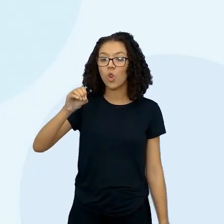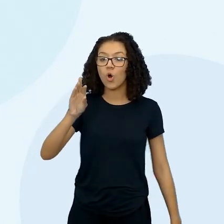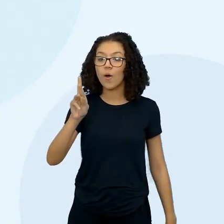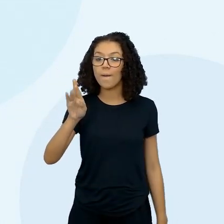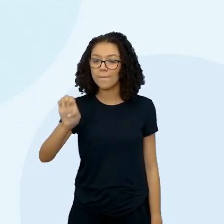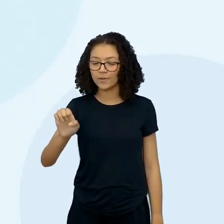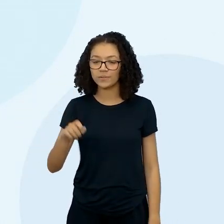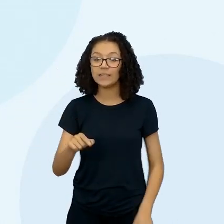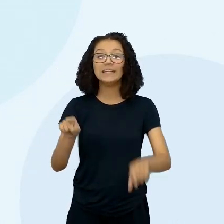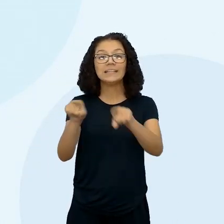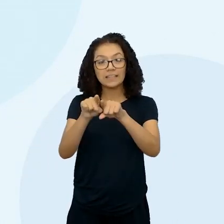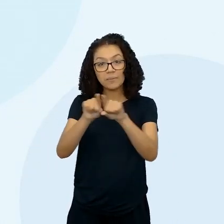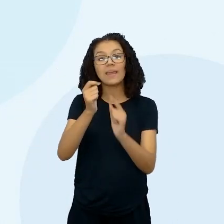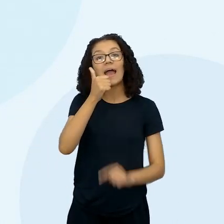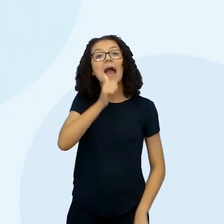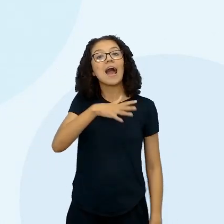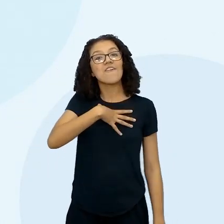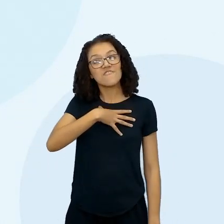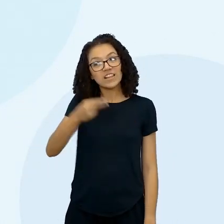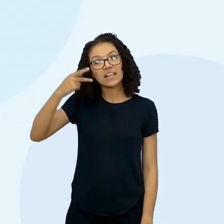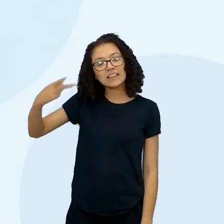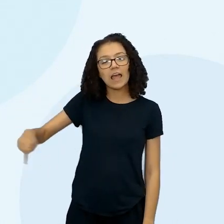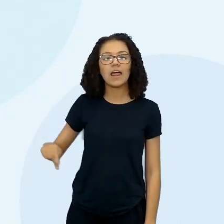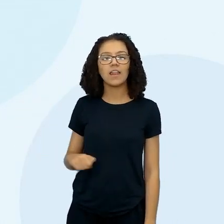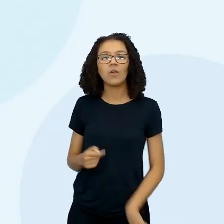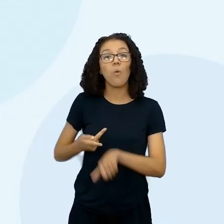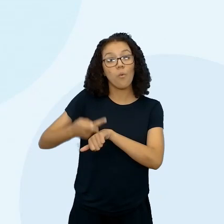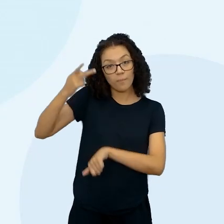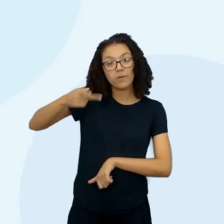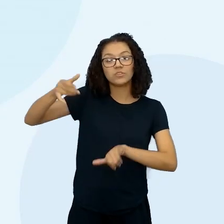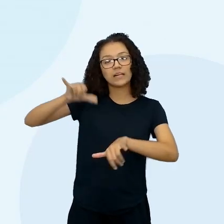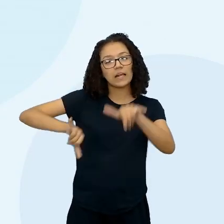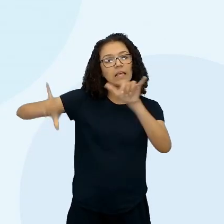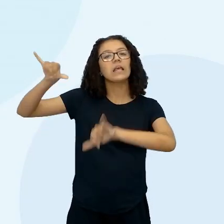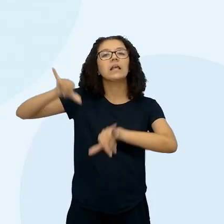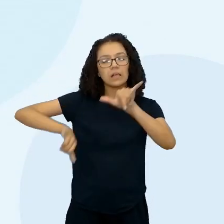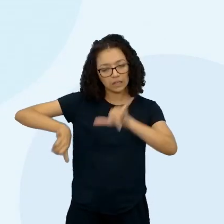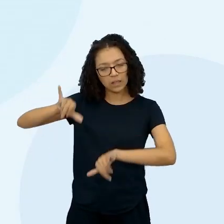dela também ganhou um prêmio Nobel de Química? Nossa, eu não sabia.